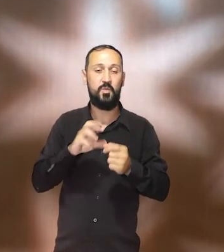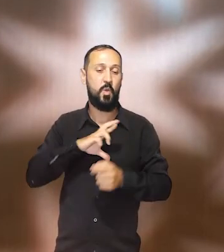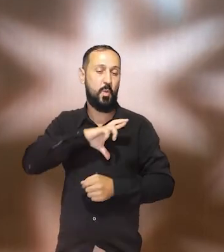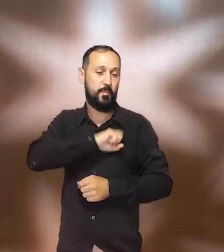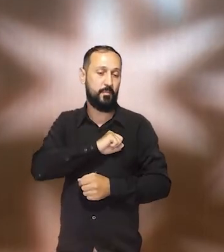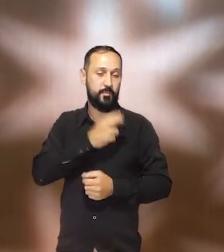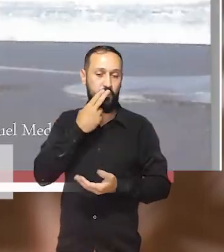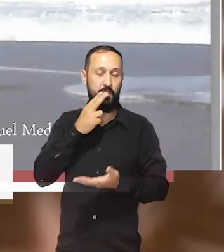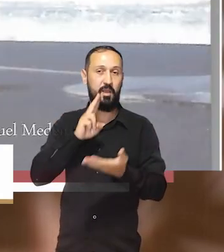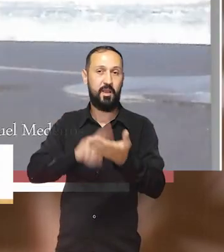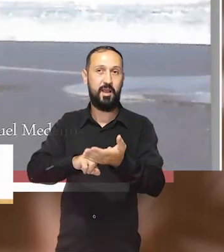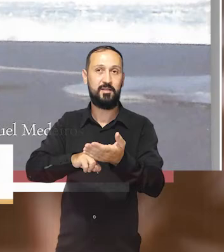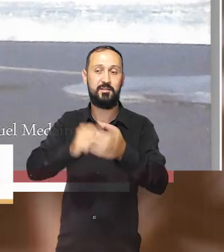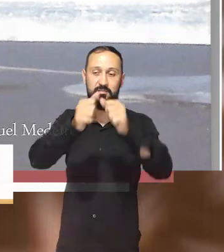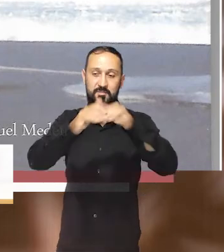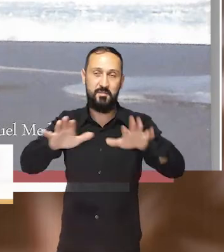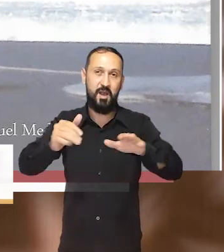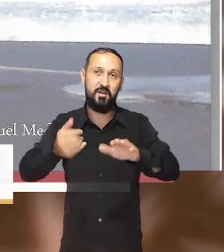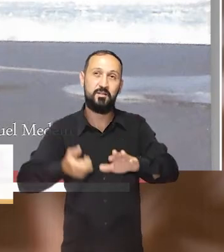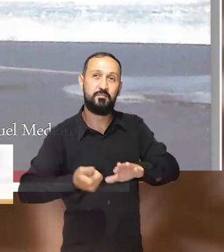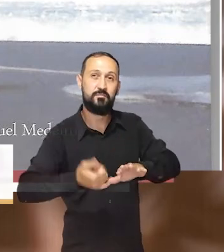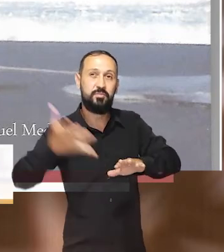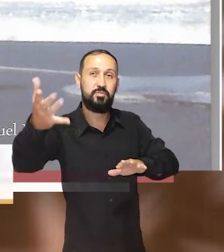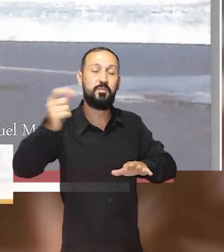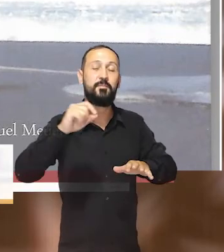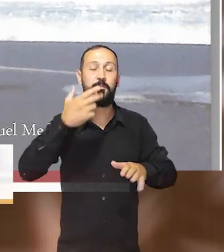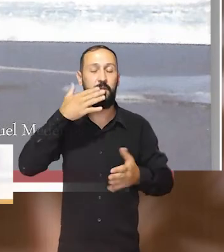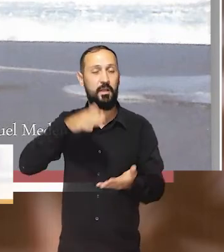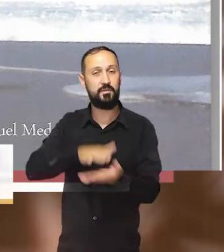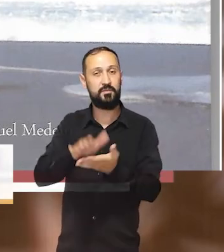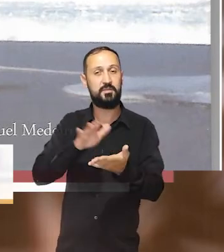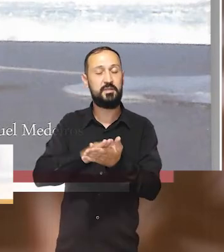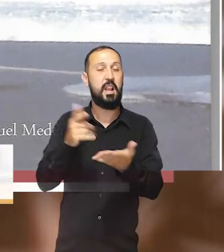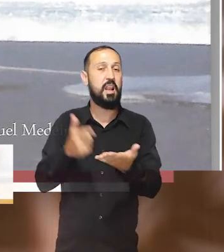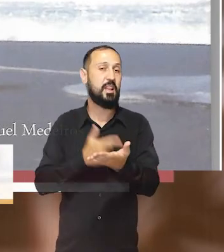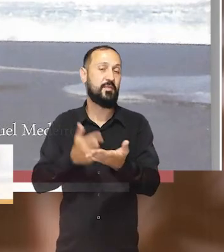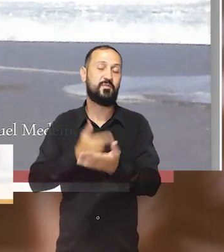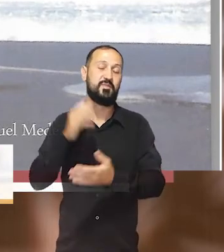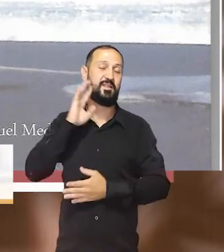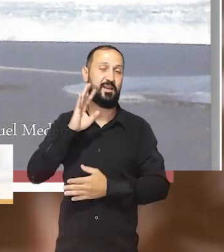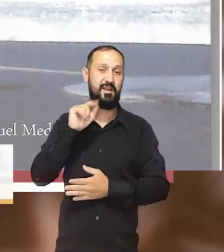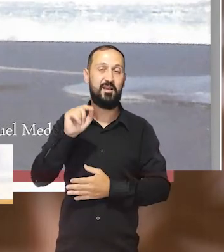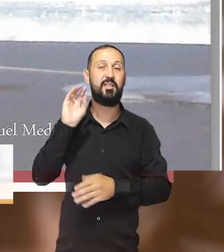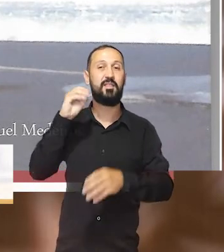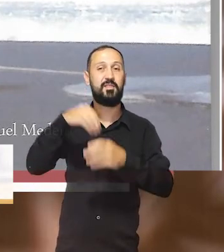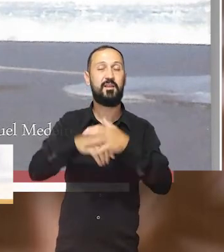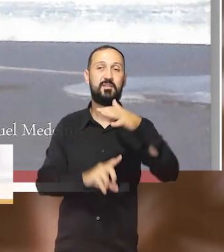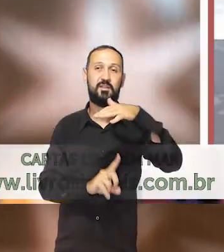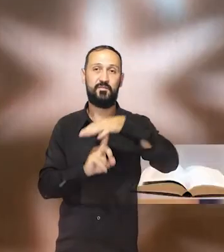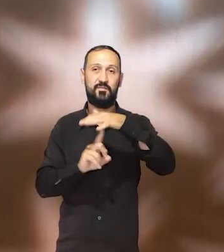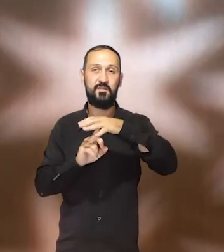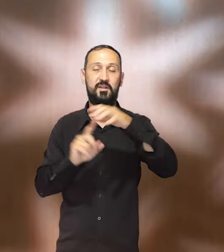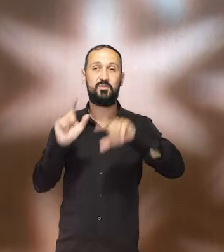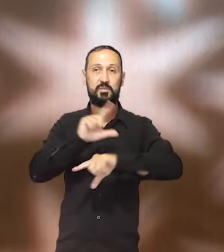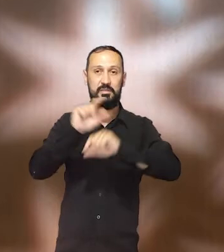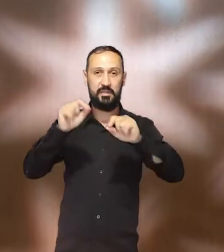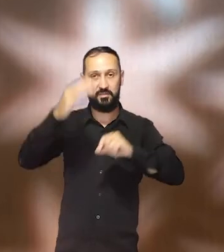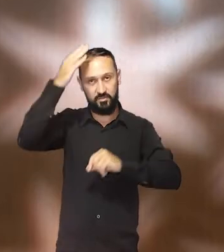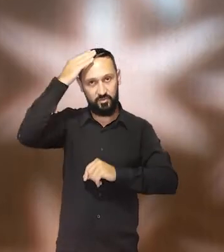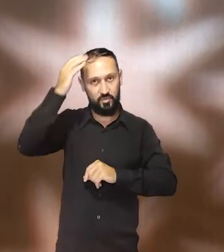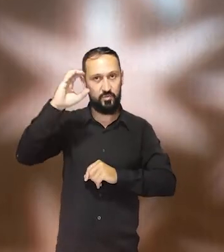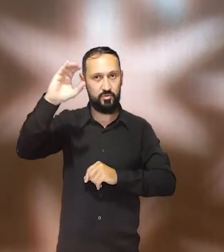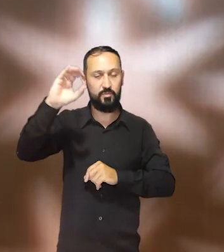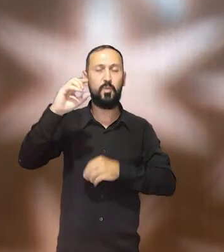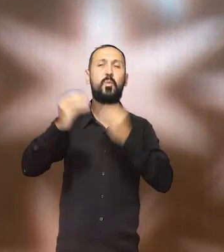o romance Cartas de Além-Mar, publicado pela editora Livros Legais, na Feira Literária do Sesc